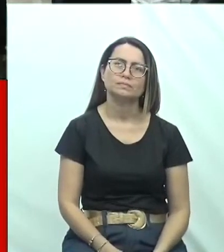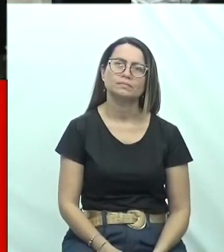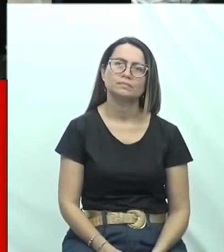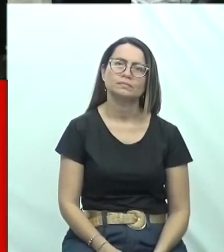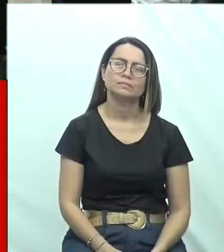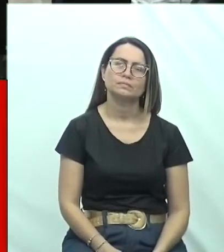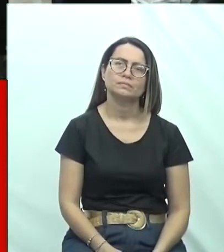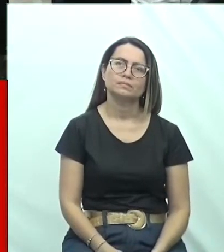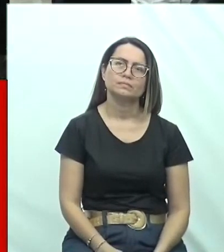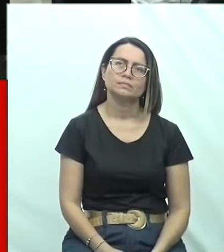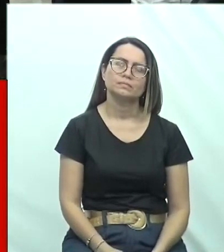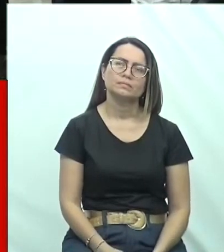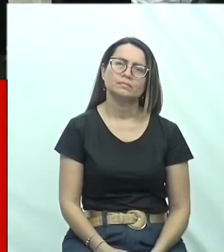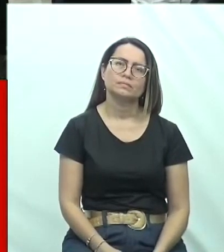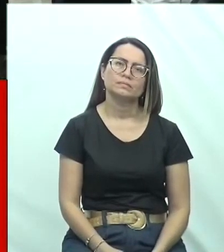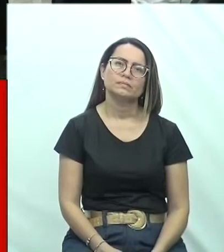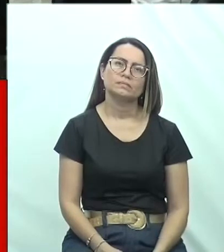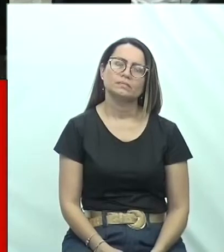Cedo, sim.